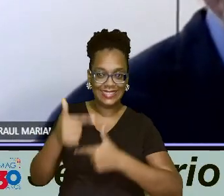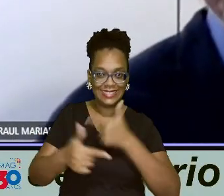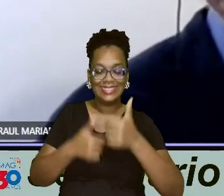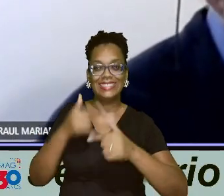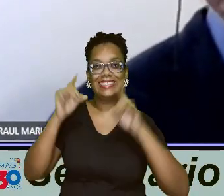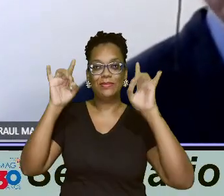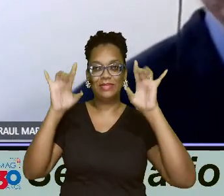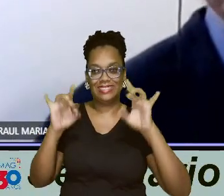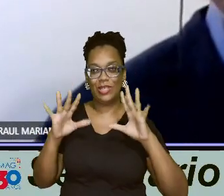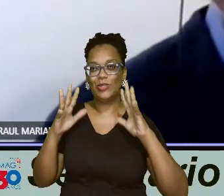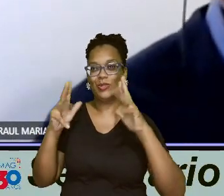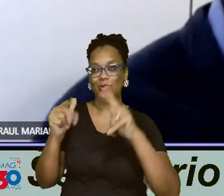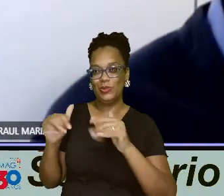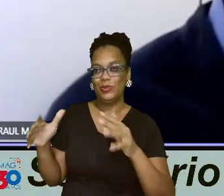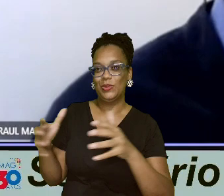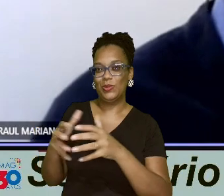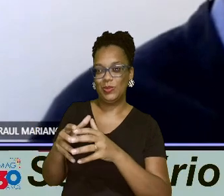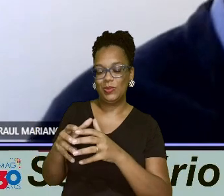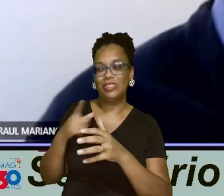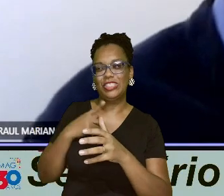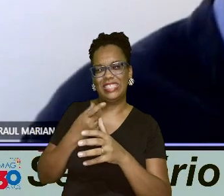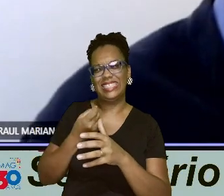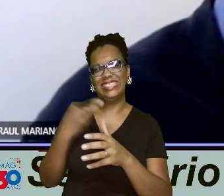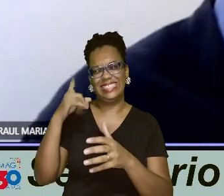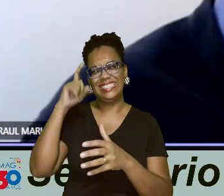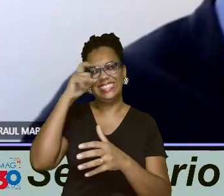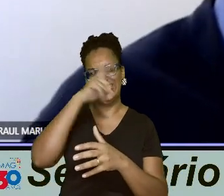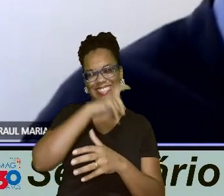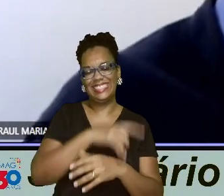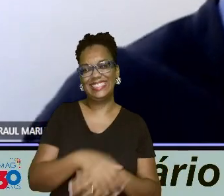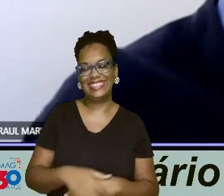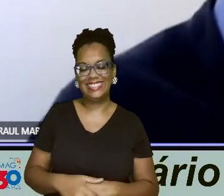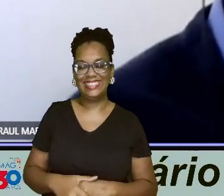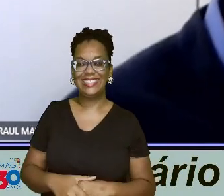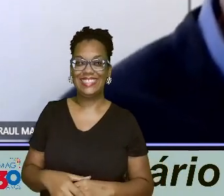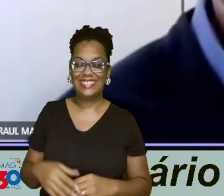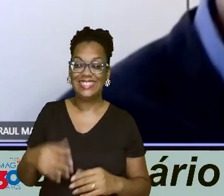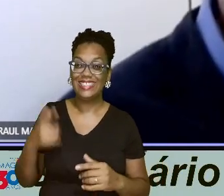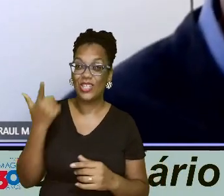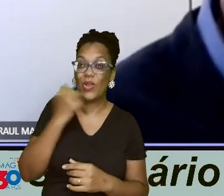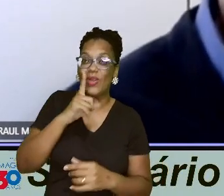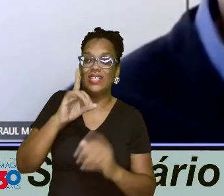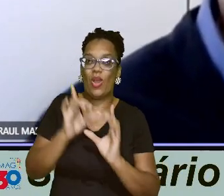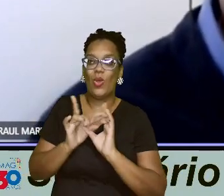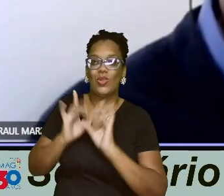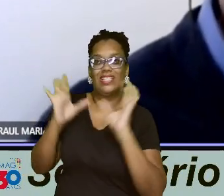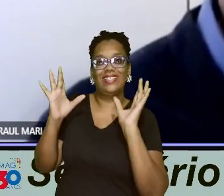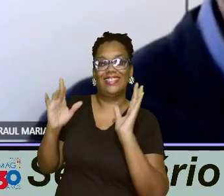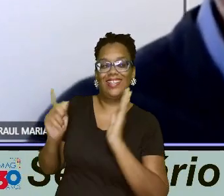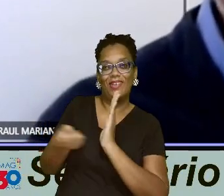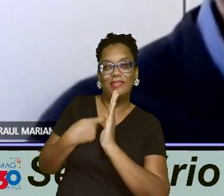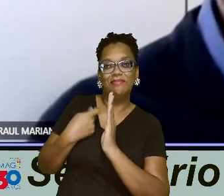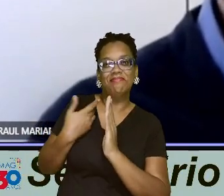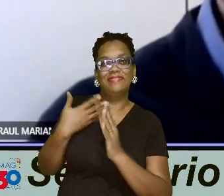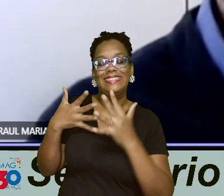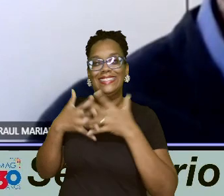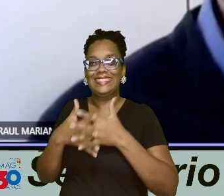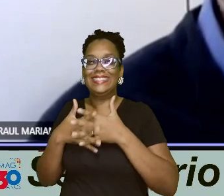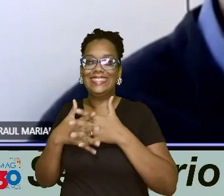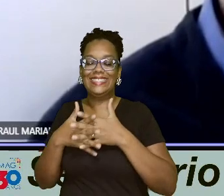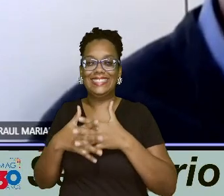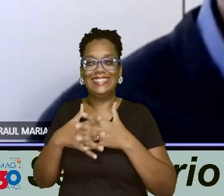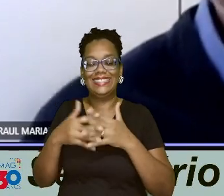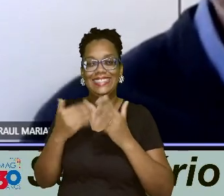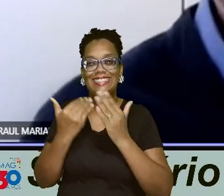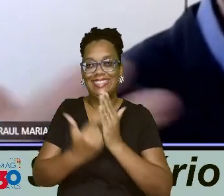todos, porque nós tínhamos muitas dificuldades de conseguir as autorizações necessárias, né? A complexidade foi bastante grande,